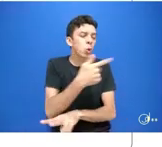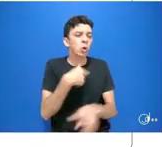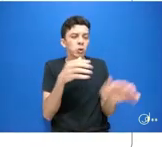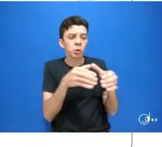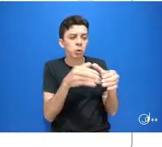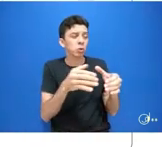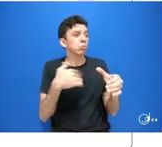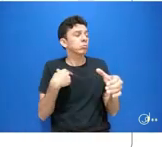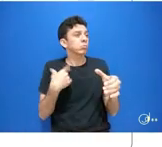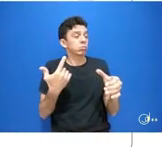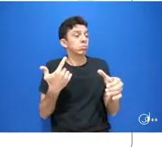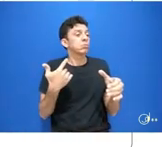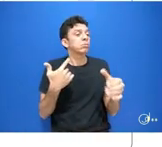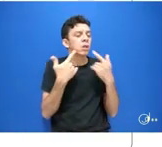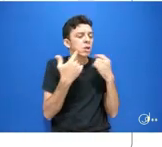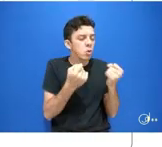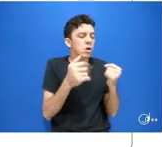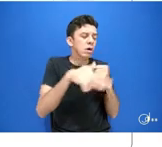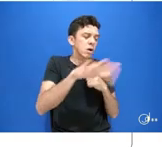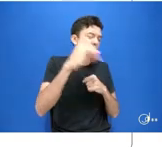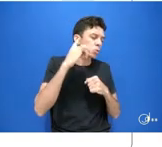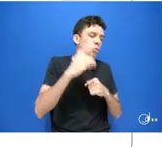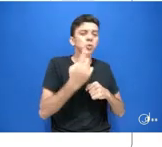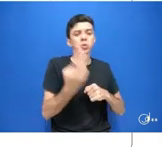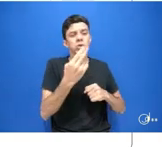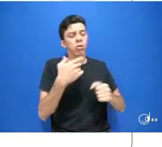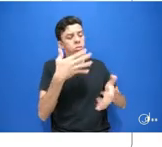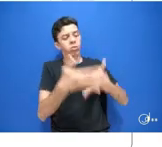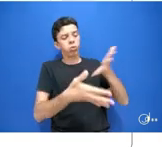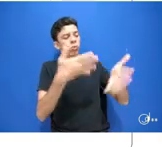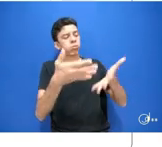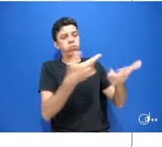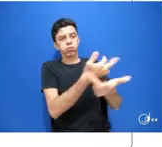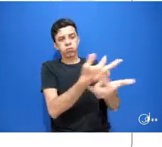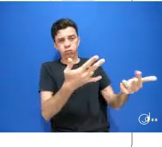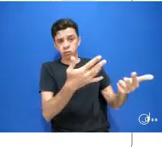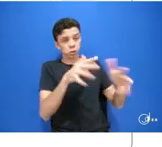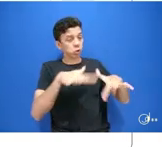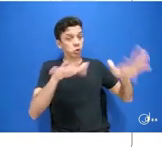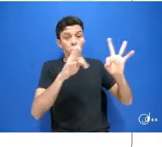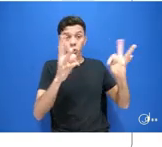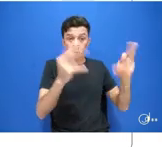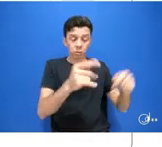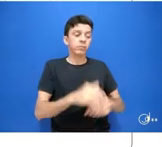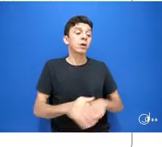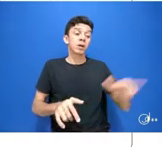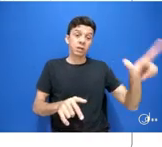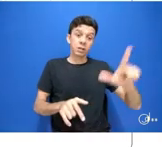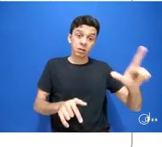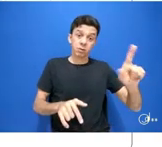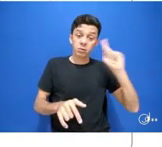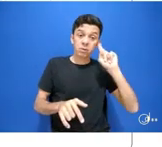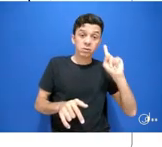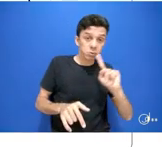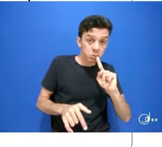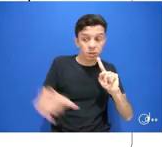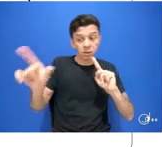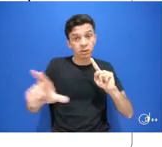linguística que se comunica através da língua visoespacial. Consiste no todo composto pela literatura surda e